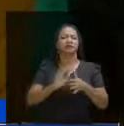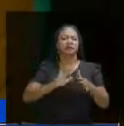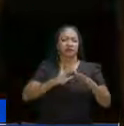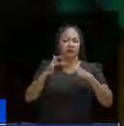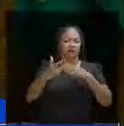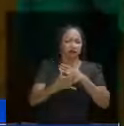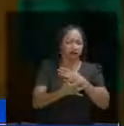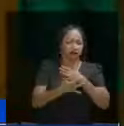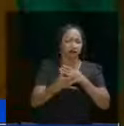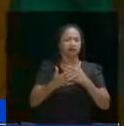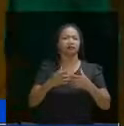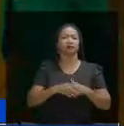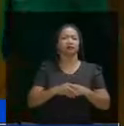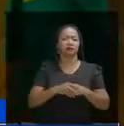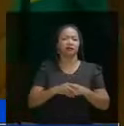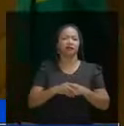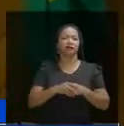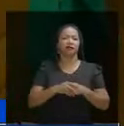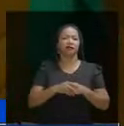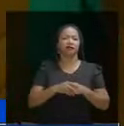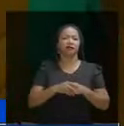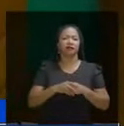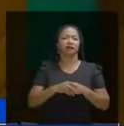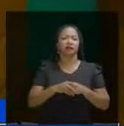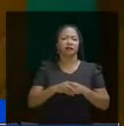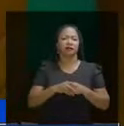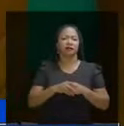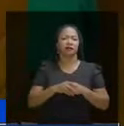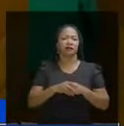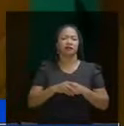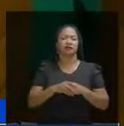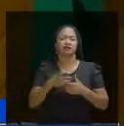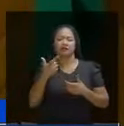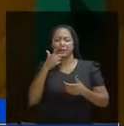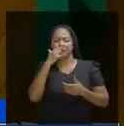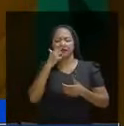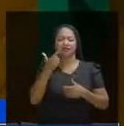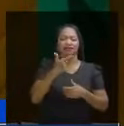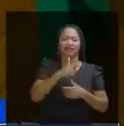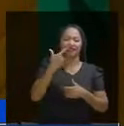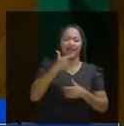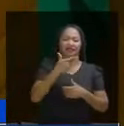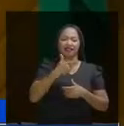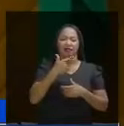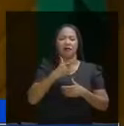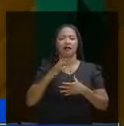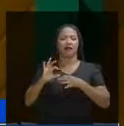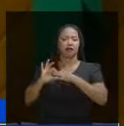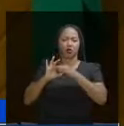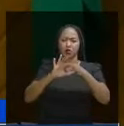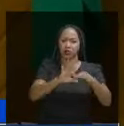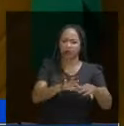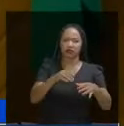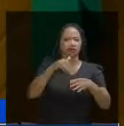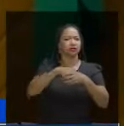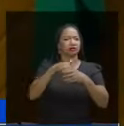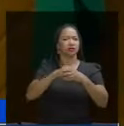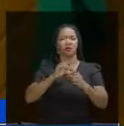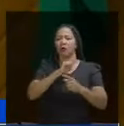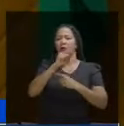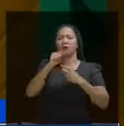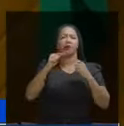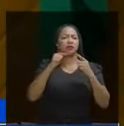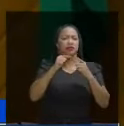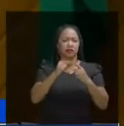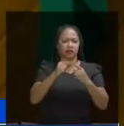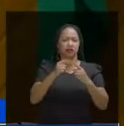do recorrido que, apesar do tom jocoso e irônico e relacionado ao contexto eleitoral, não teve o intuito nem